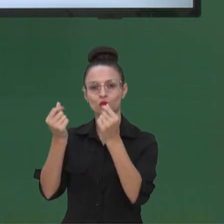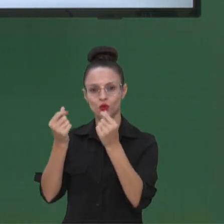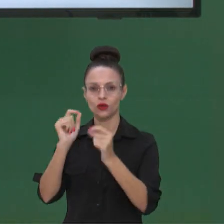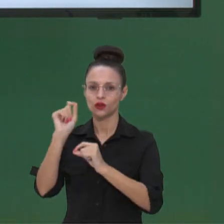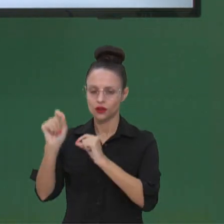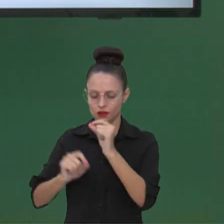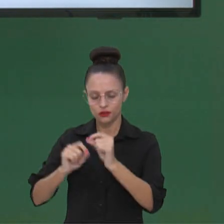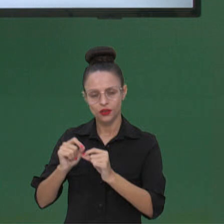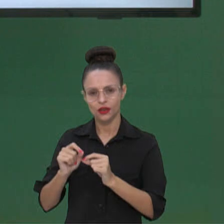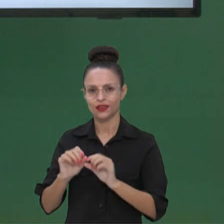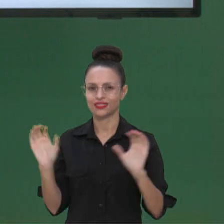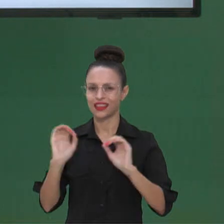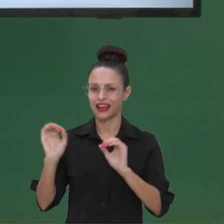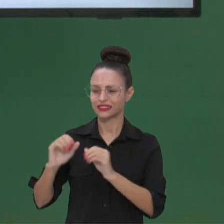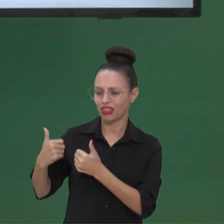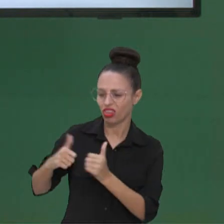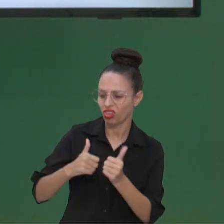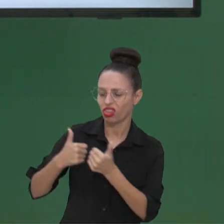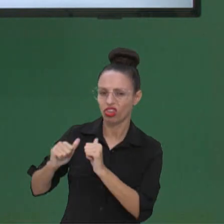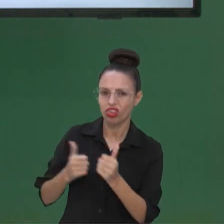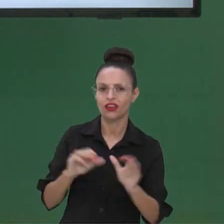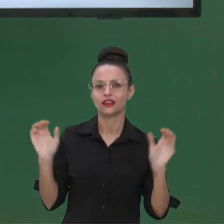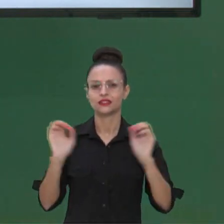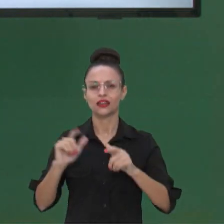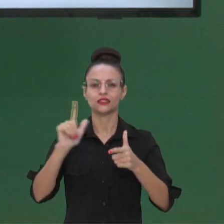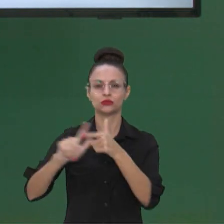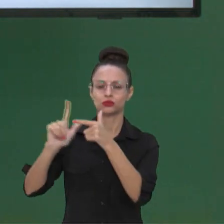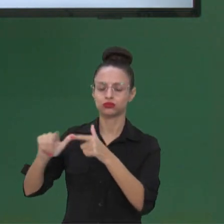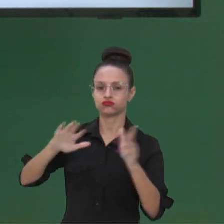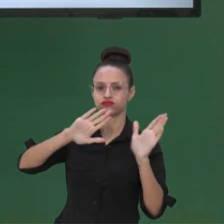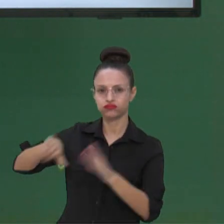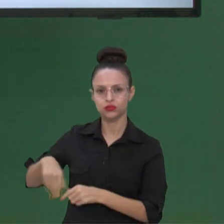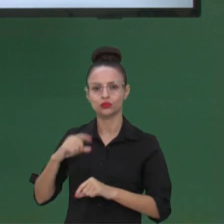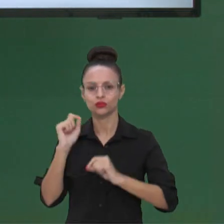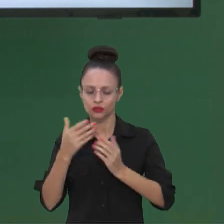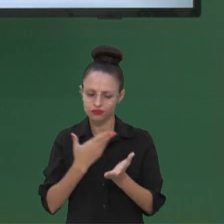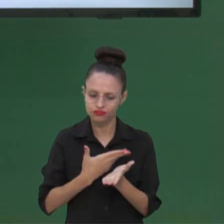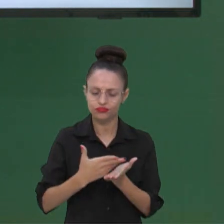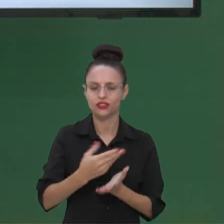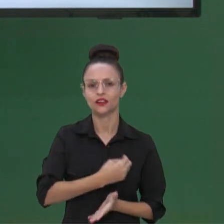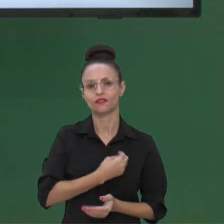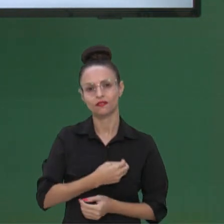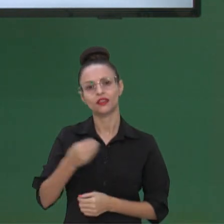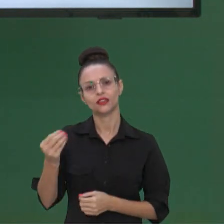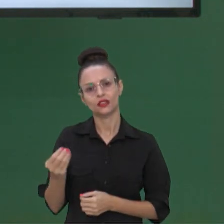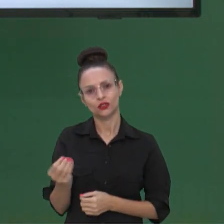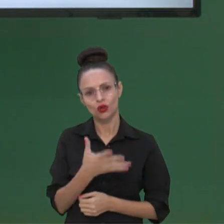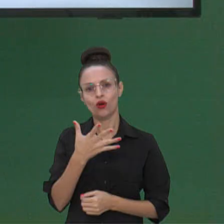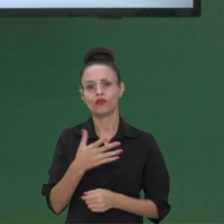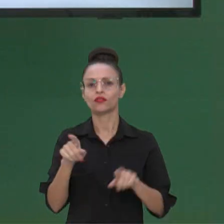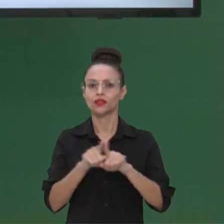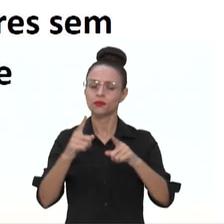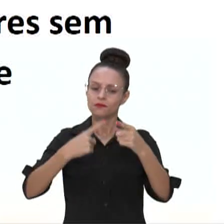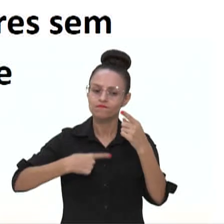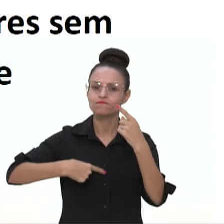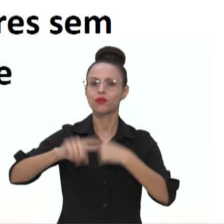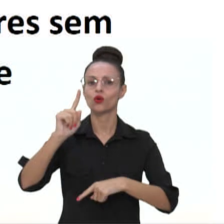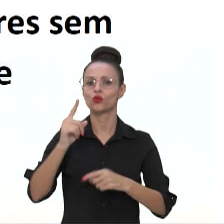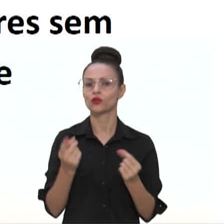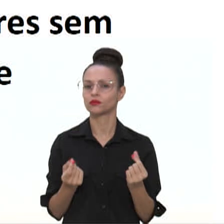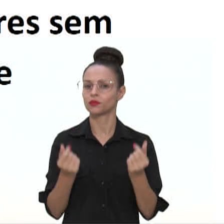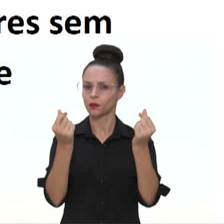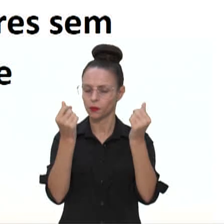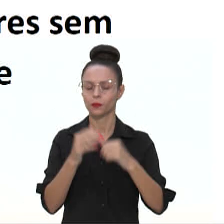num lugar sem perseguições, sem maiores problemas e ainda que oferecesse prosperidade. A